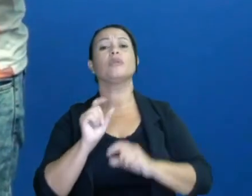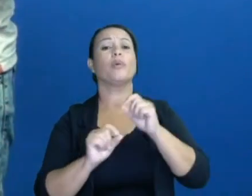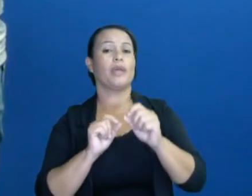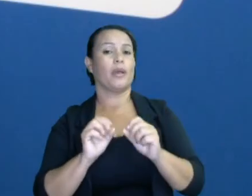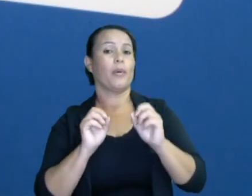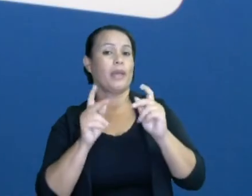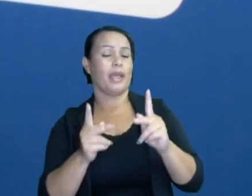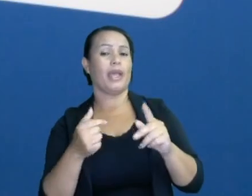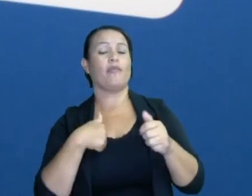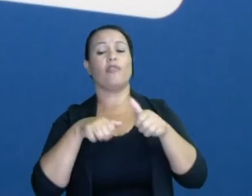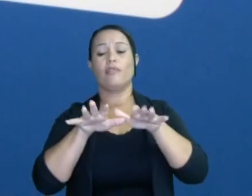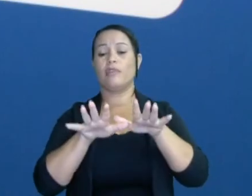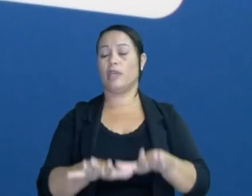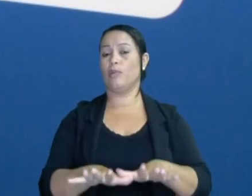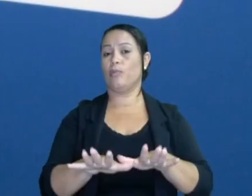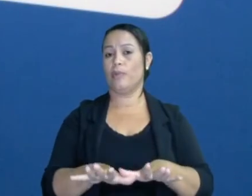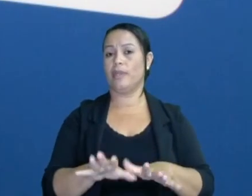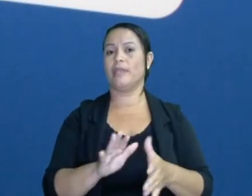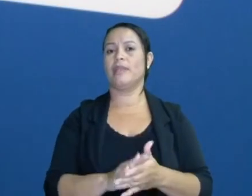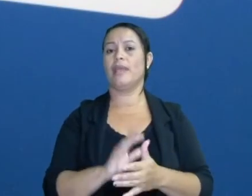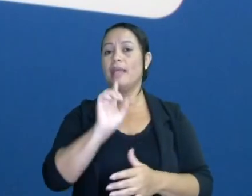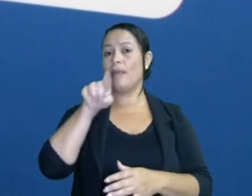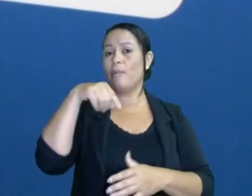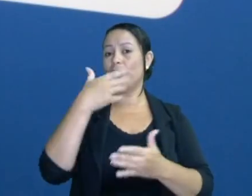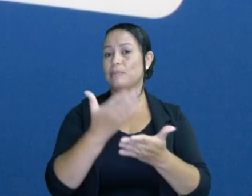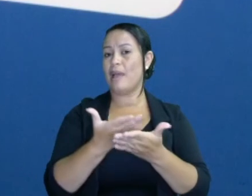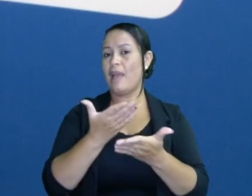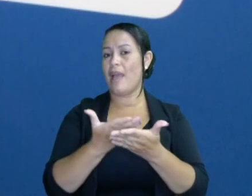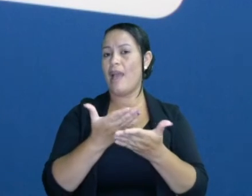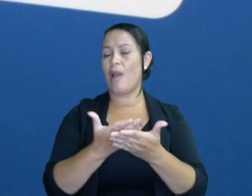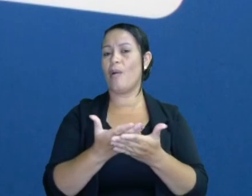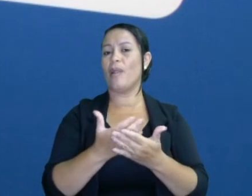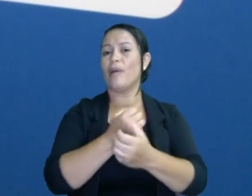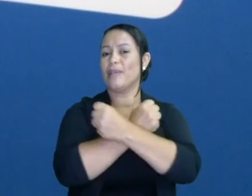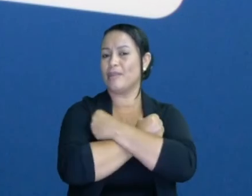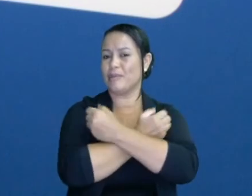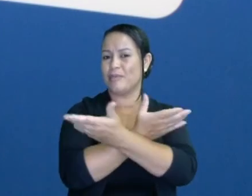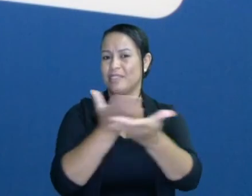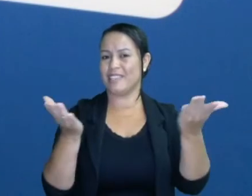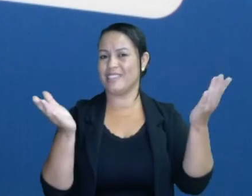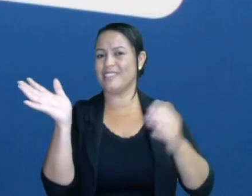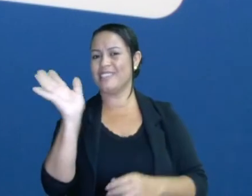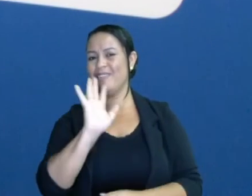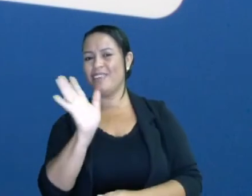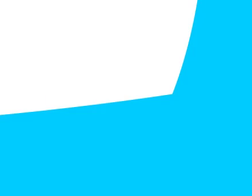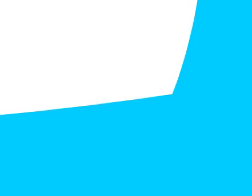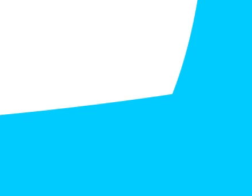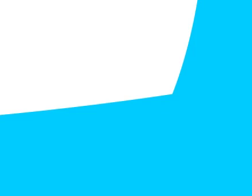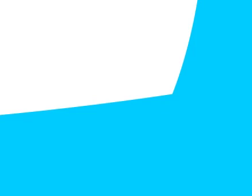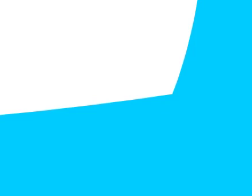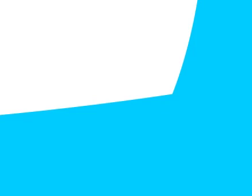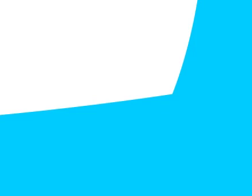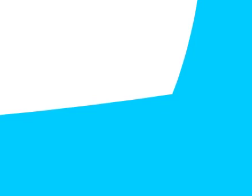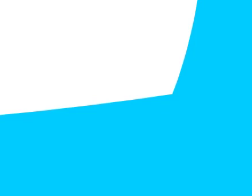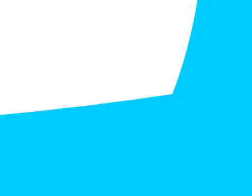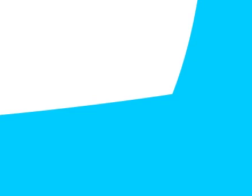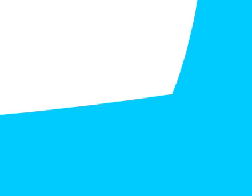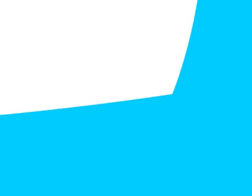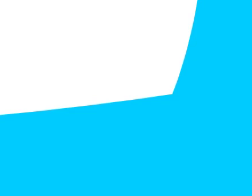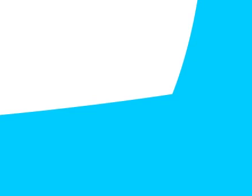Então, eu vou ficando por aqui. Até a próxima aula. Um grande abraço para vocês. Até mais!